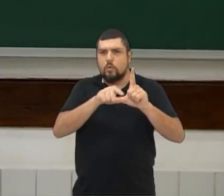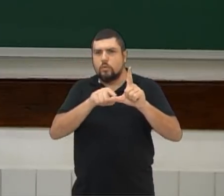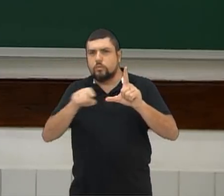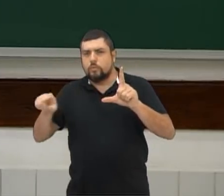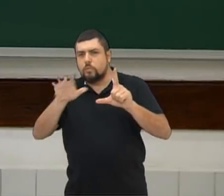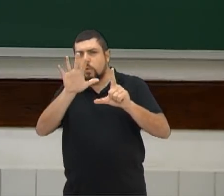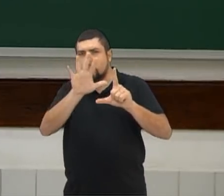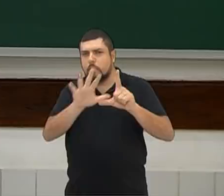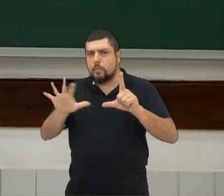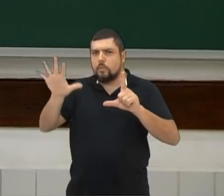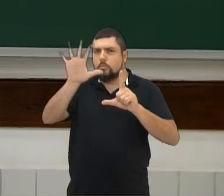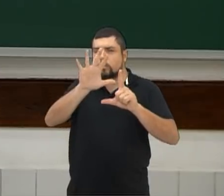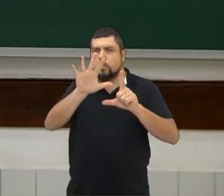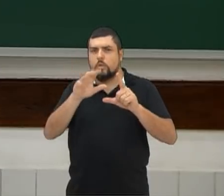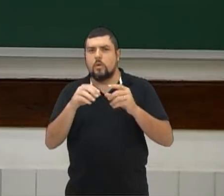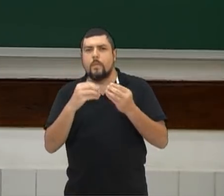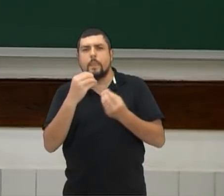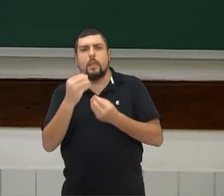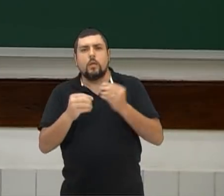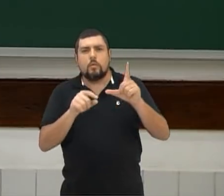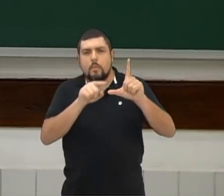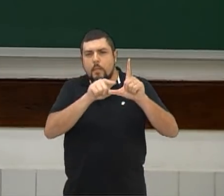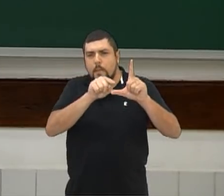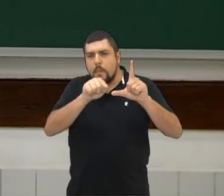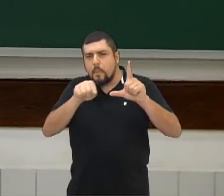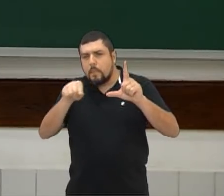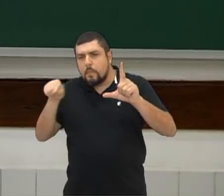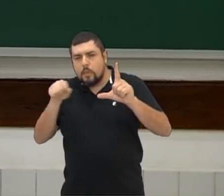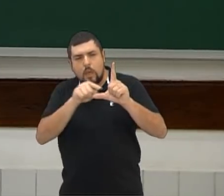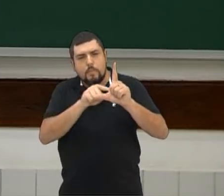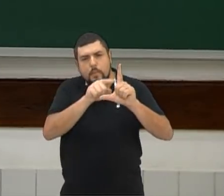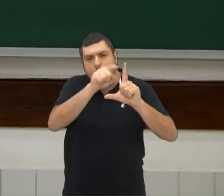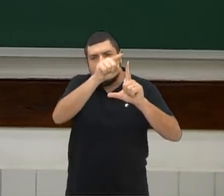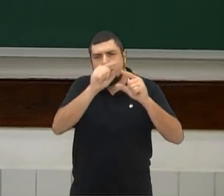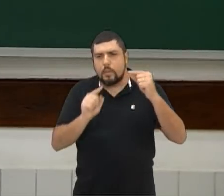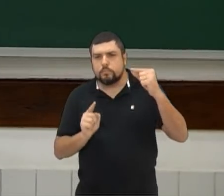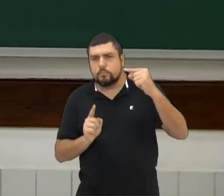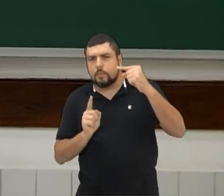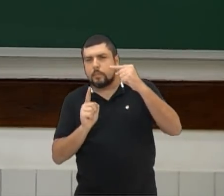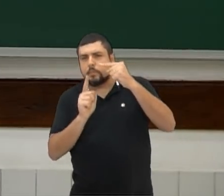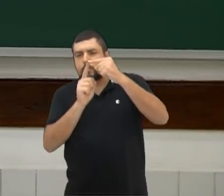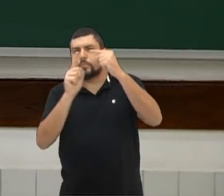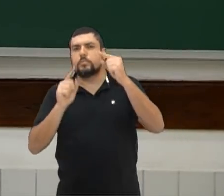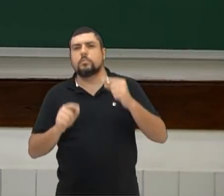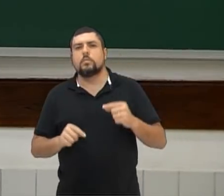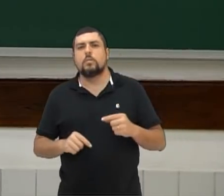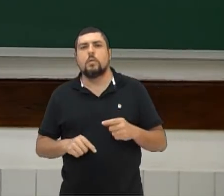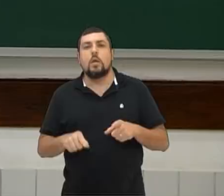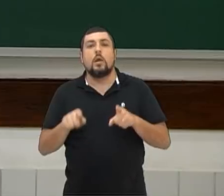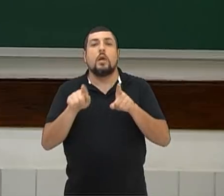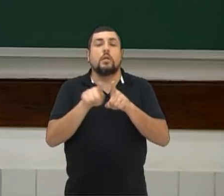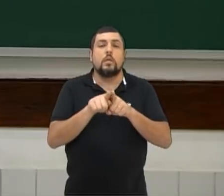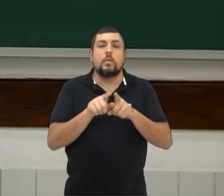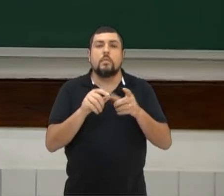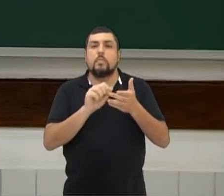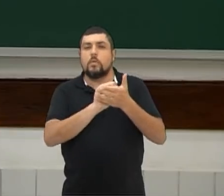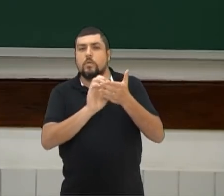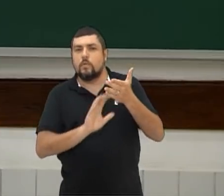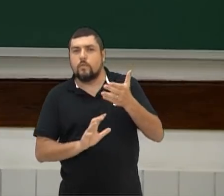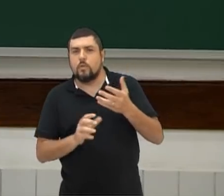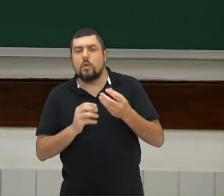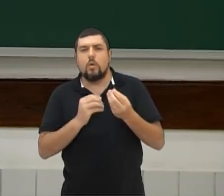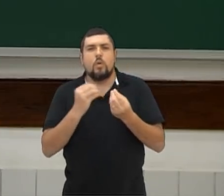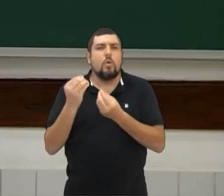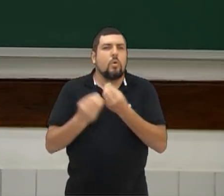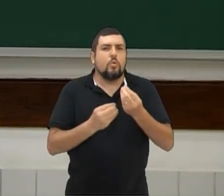as coordenadas de um ponto. Trabalhamos também com situações, problemas envolvendo a localização